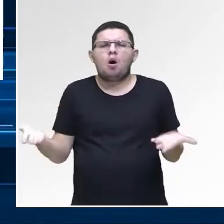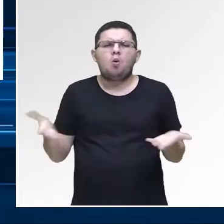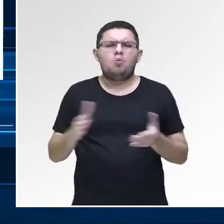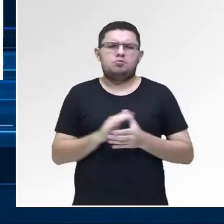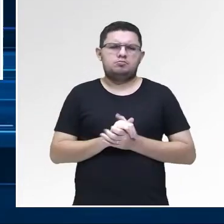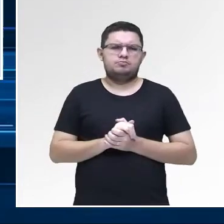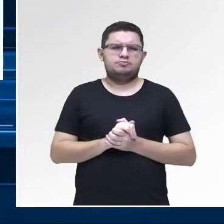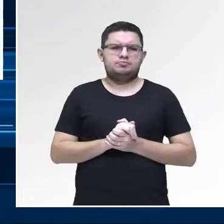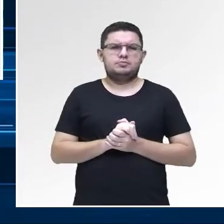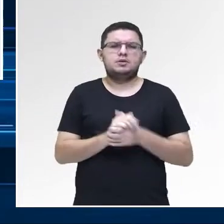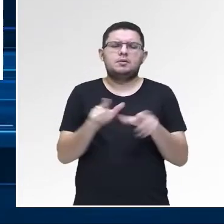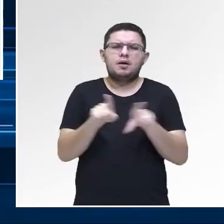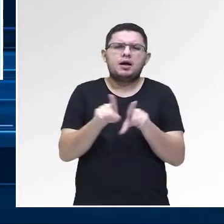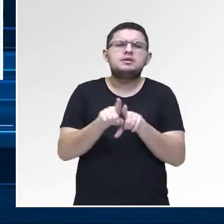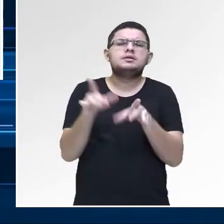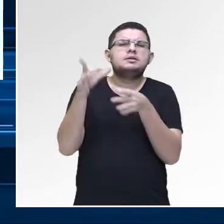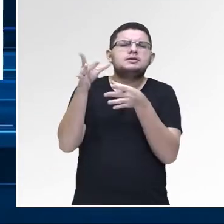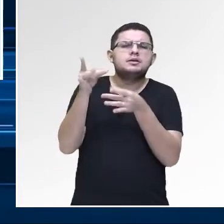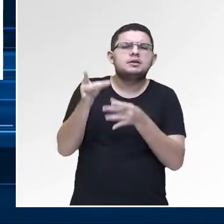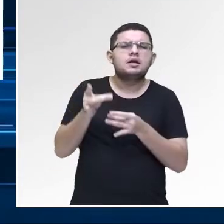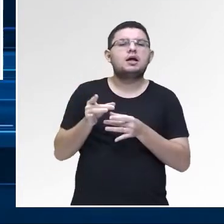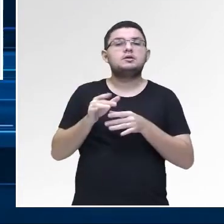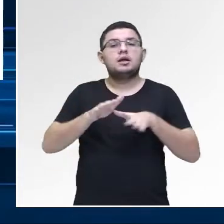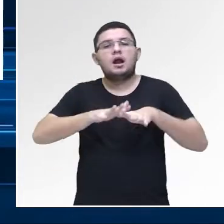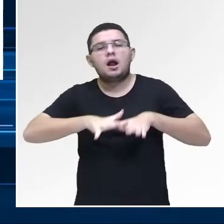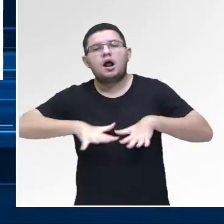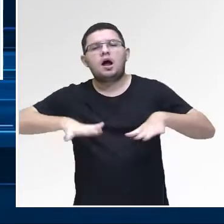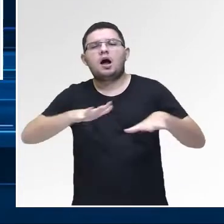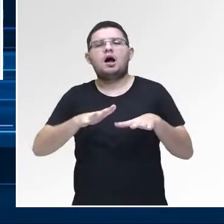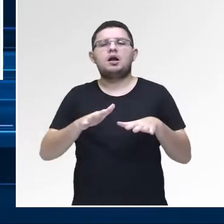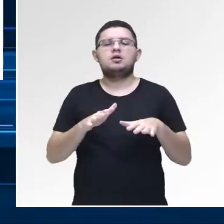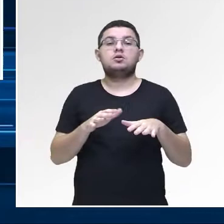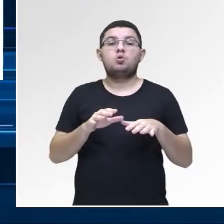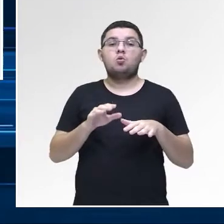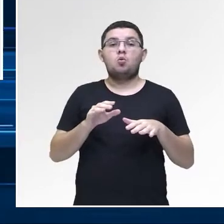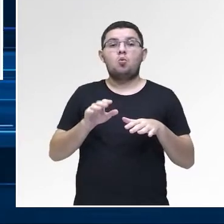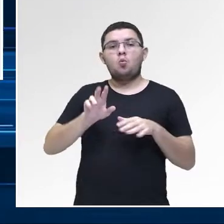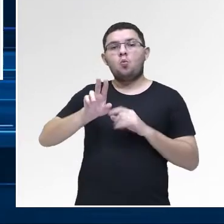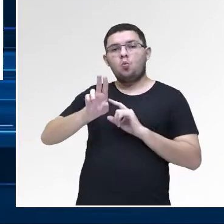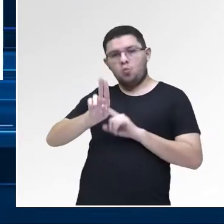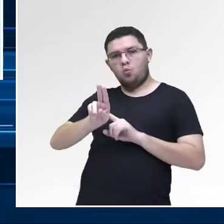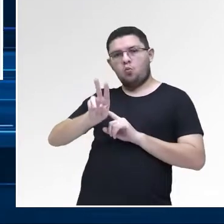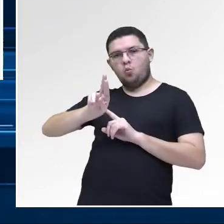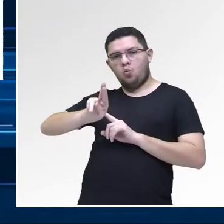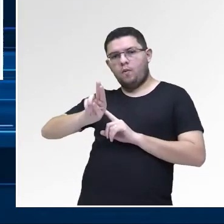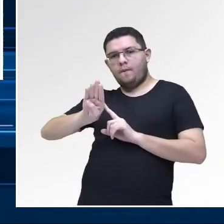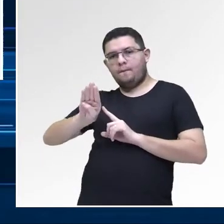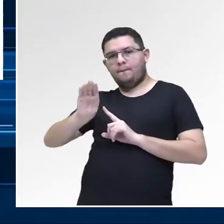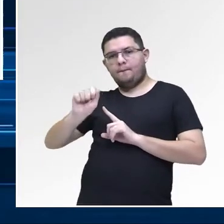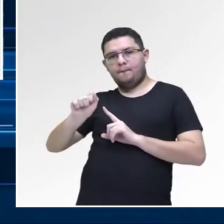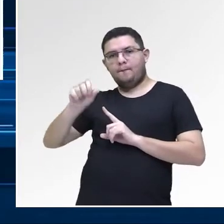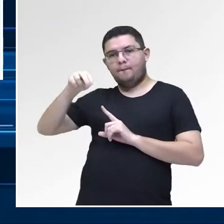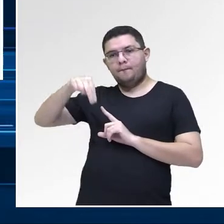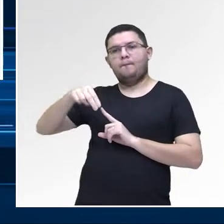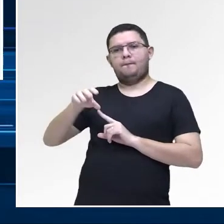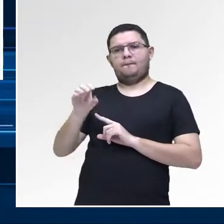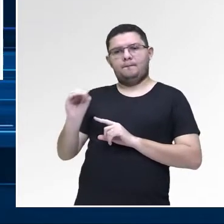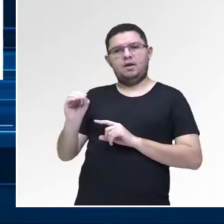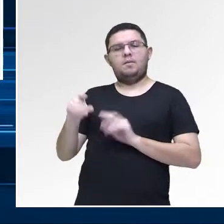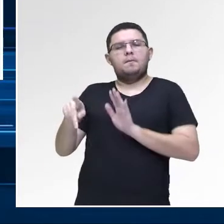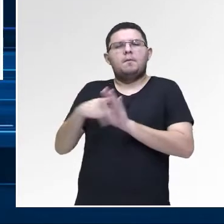podem ser identificados em sua cidade? Então, vocês vão conversar com os colegas de